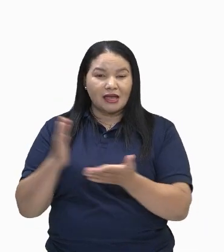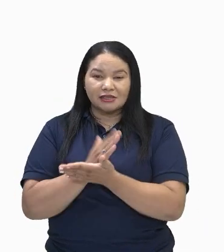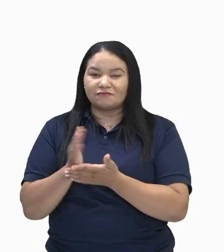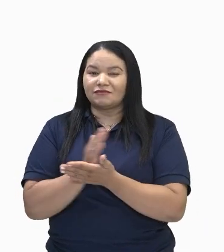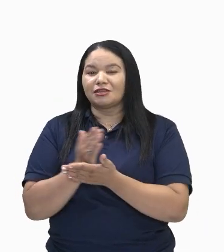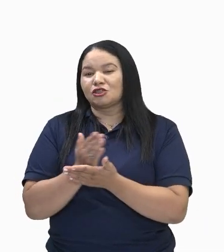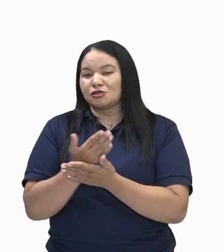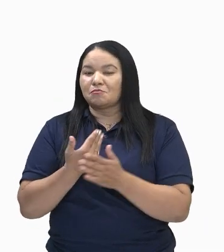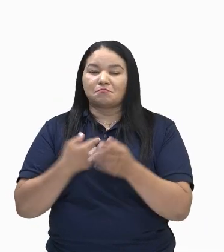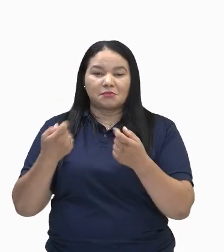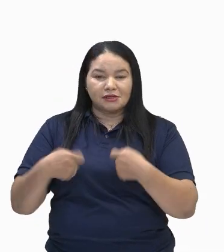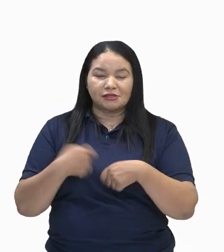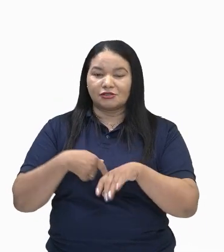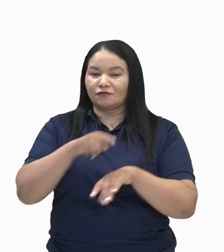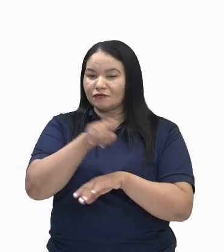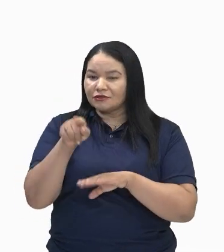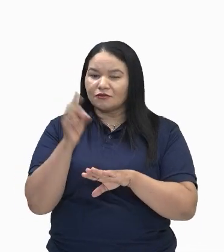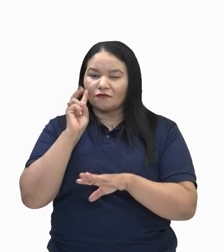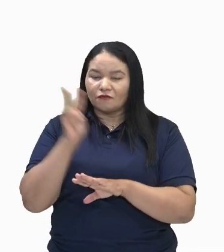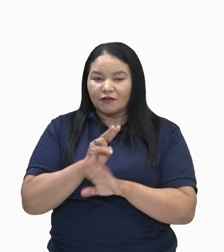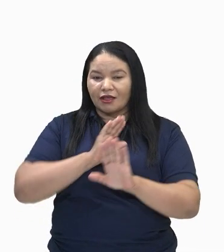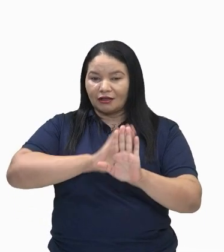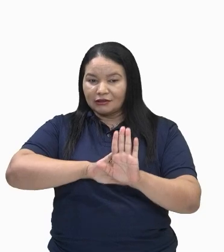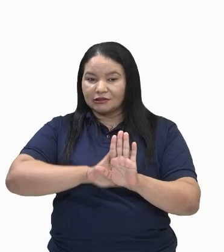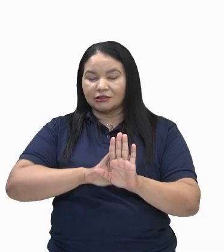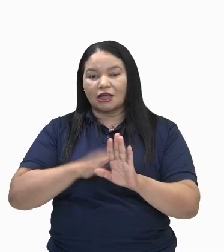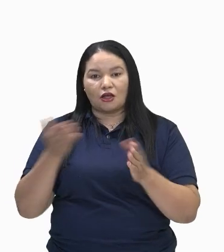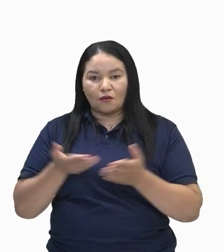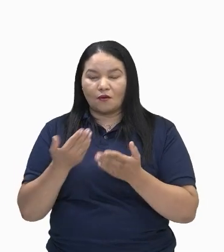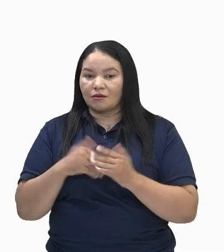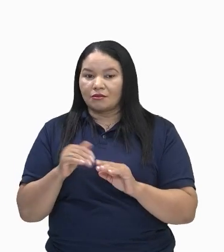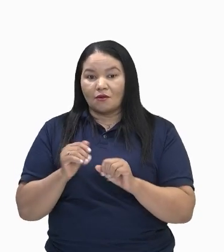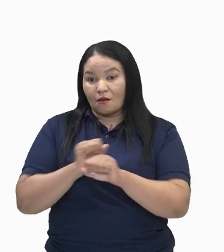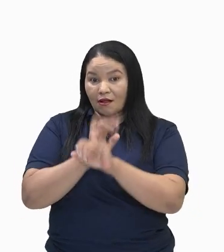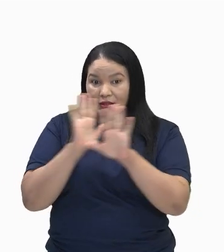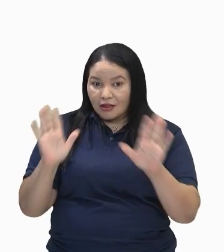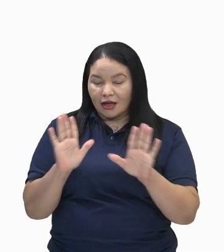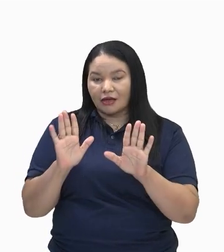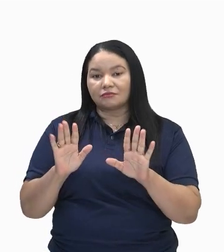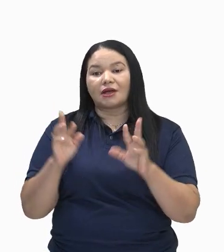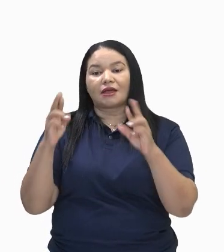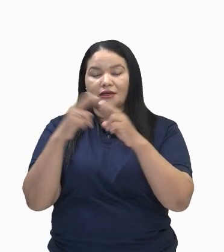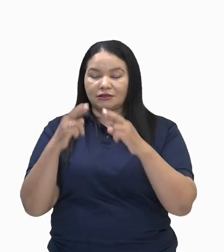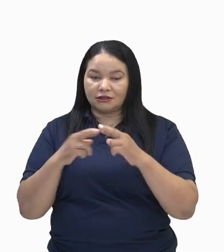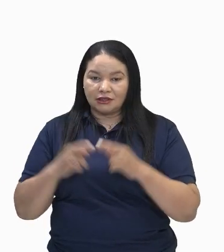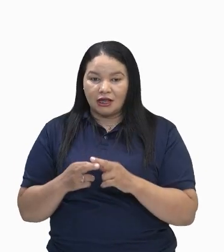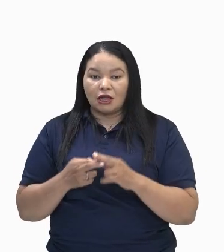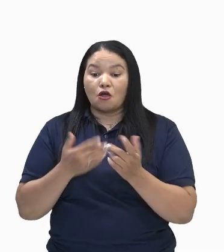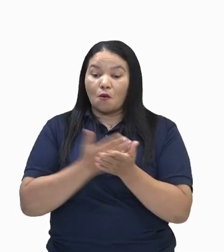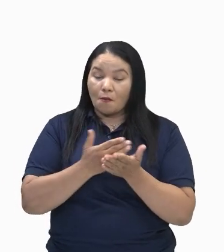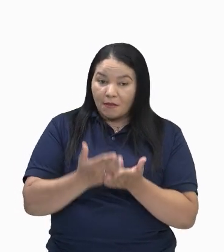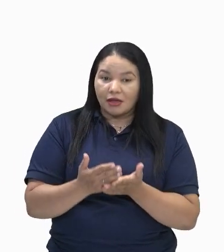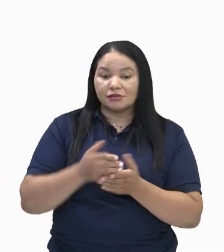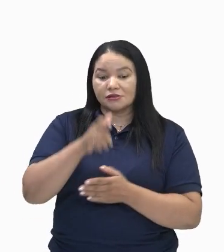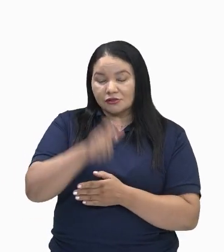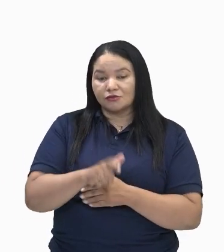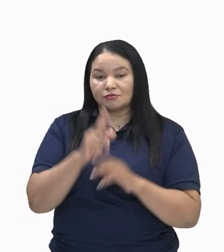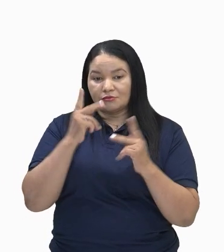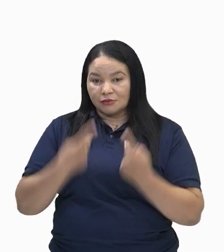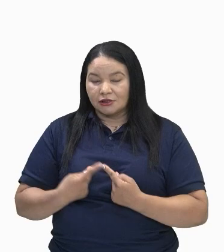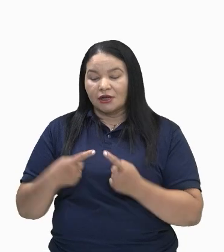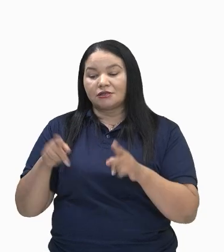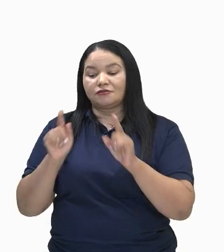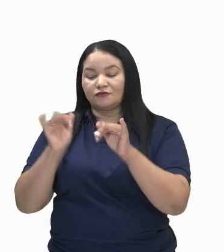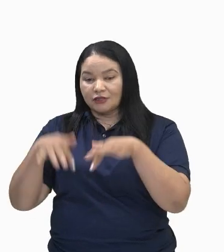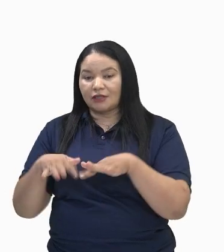você interprete e tudo mais, mas nesse caso não. Está claro, a reciclagem começa e acaba com você, demonstrando a importância